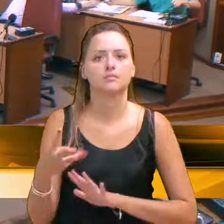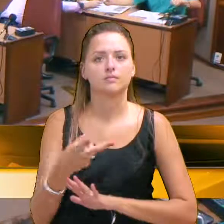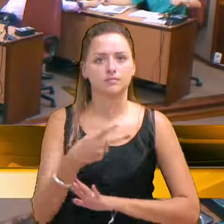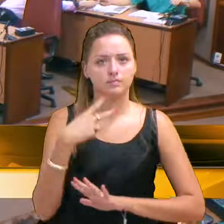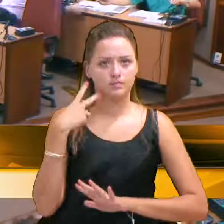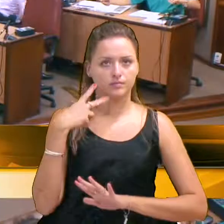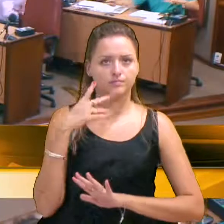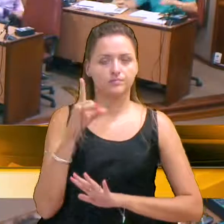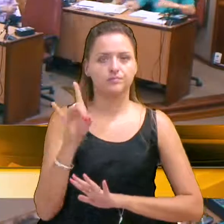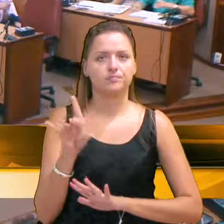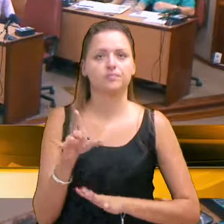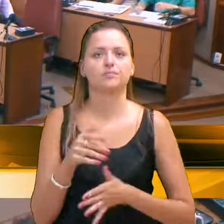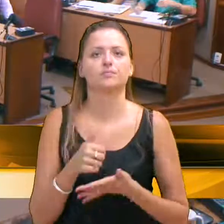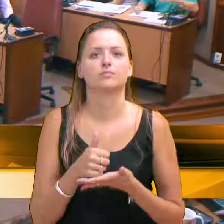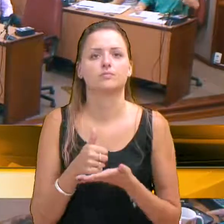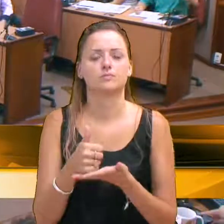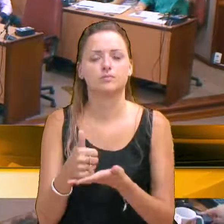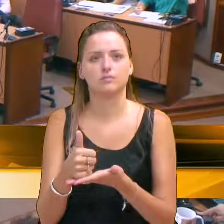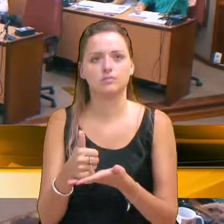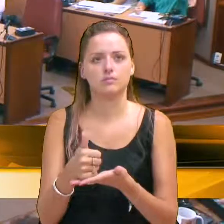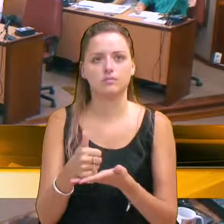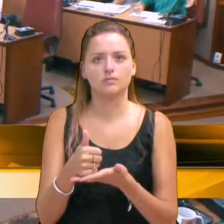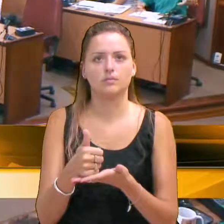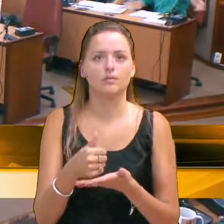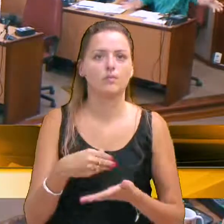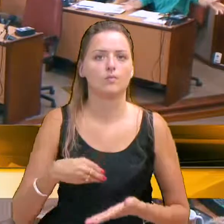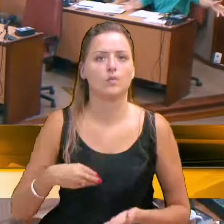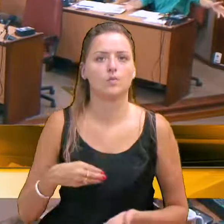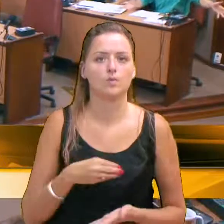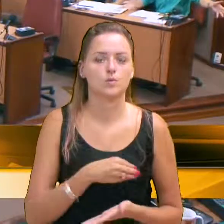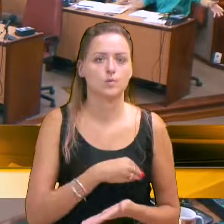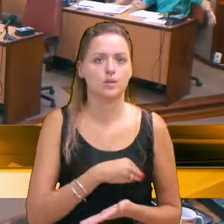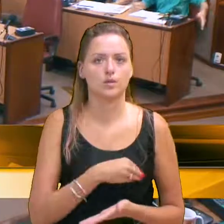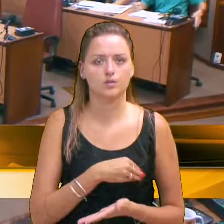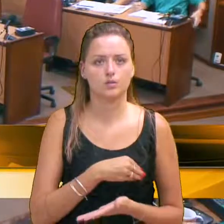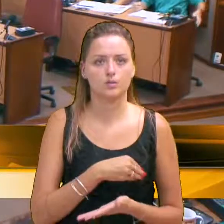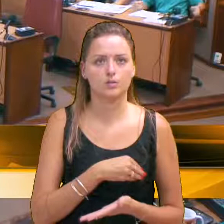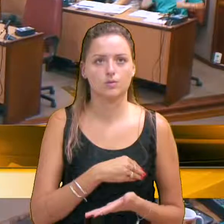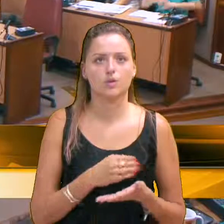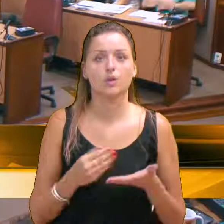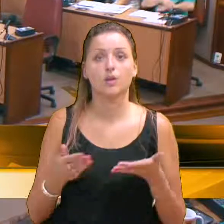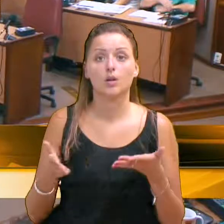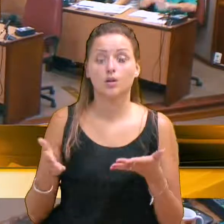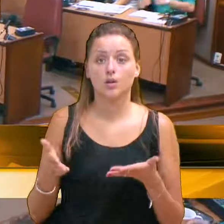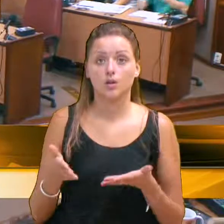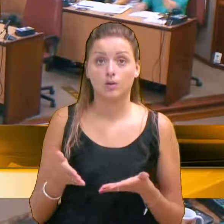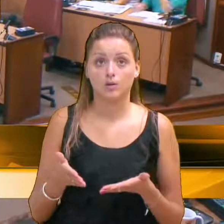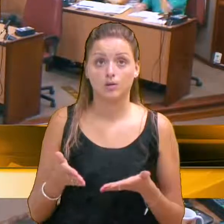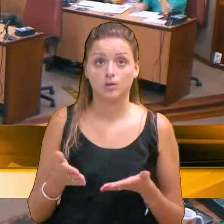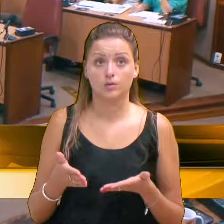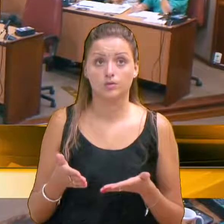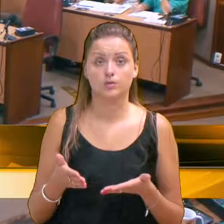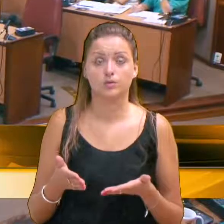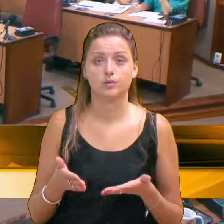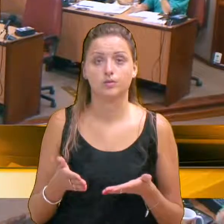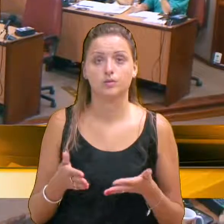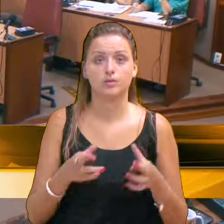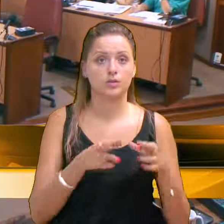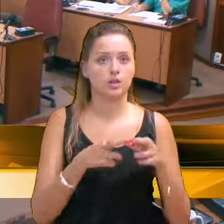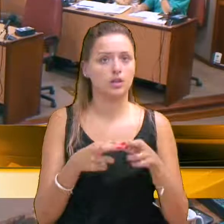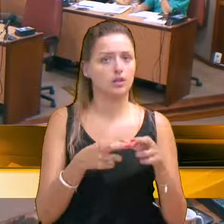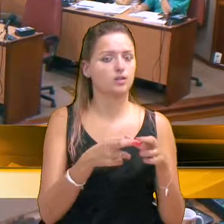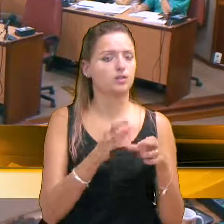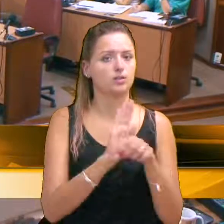para corroborar a questão dos médicos, onde que a nossa região de San